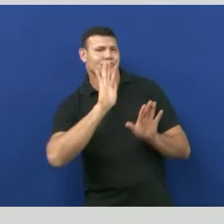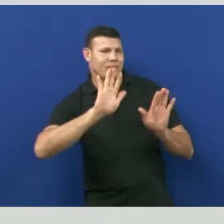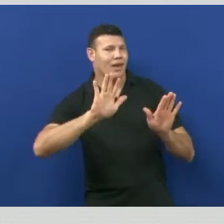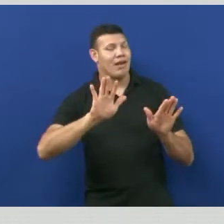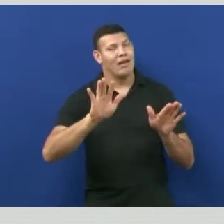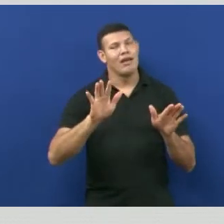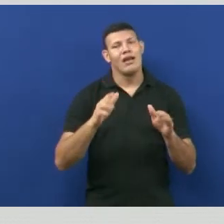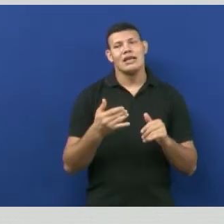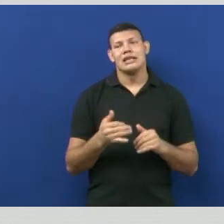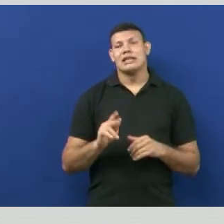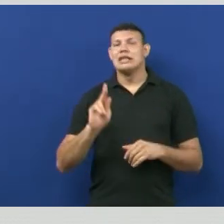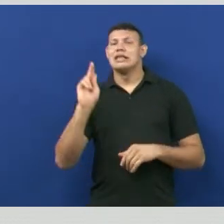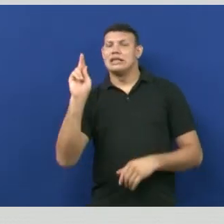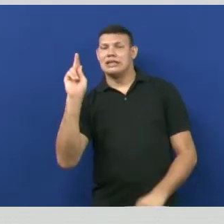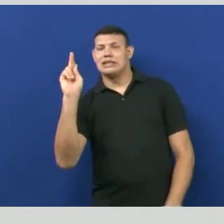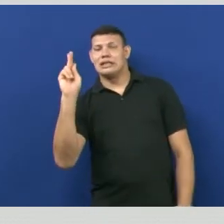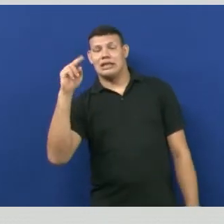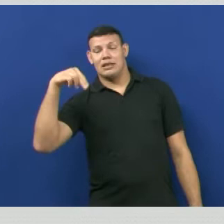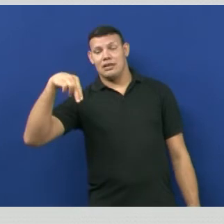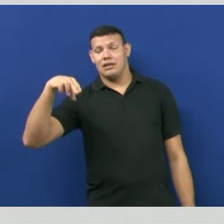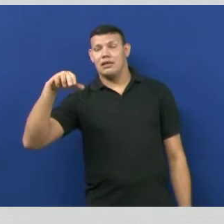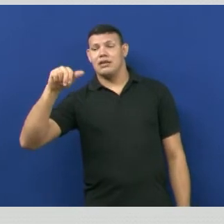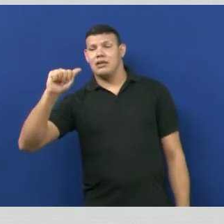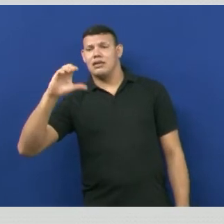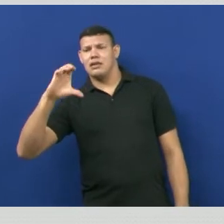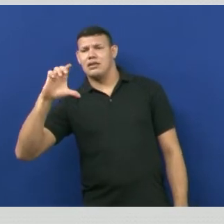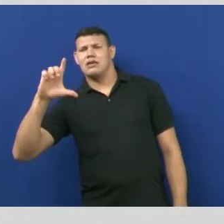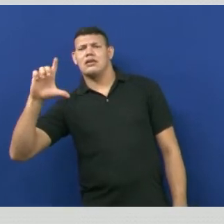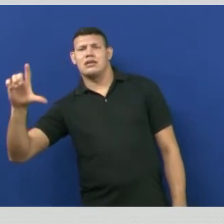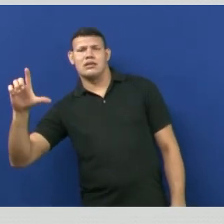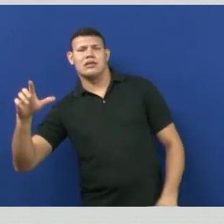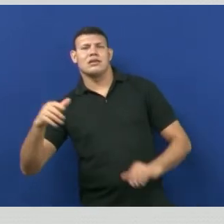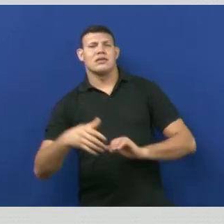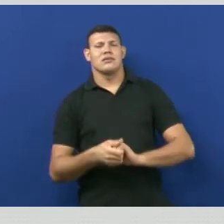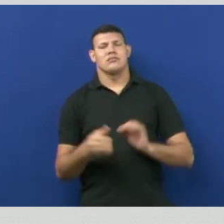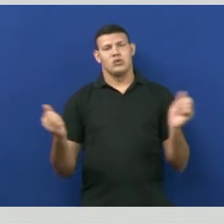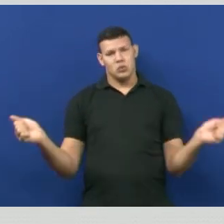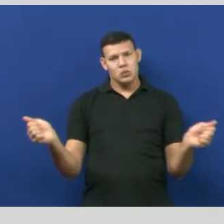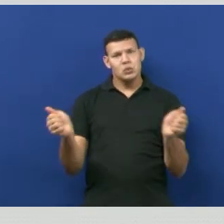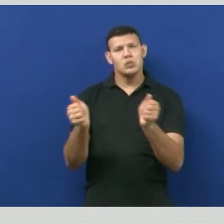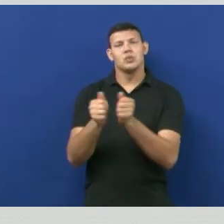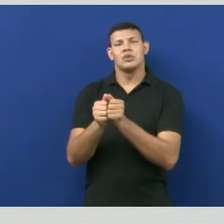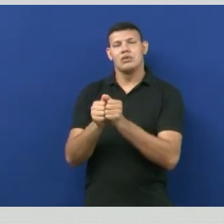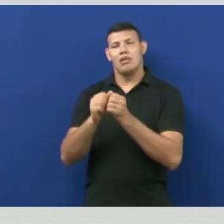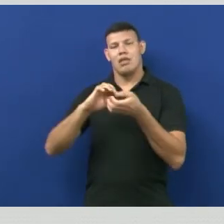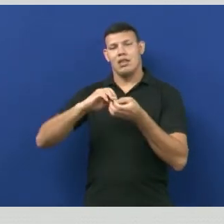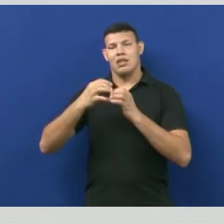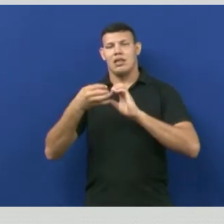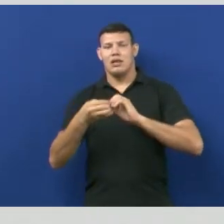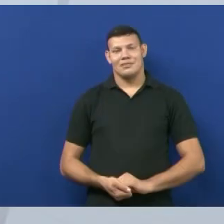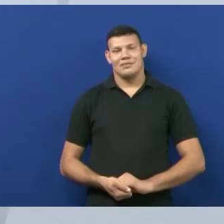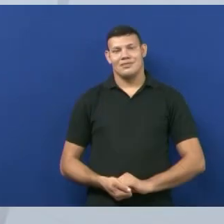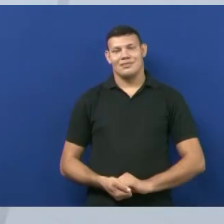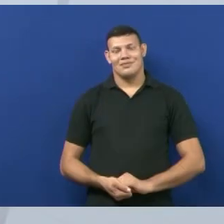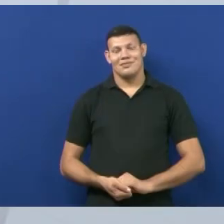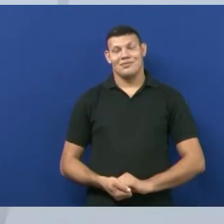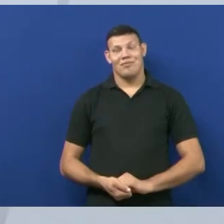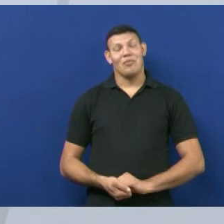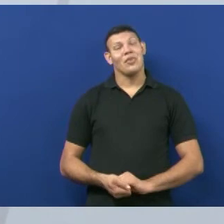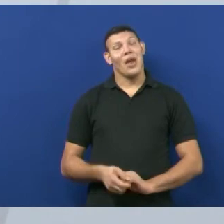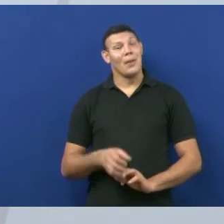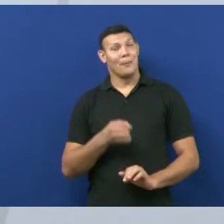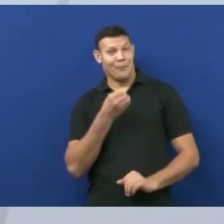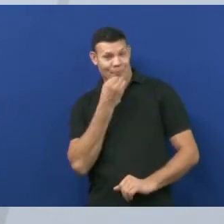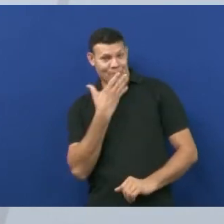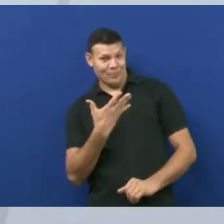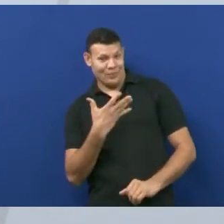hidróxido de sódio, nós temos o Na, que é o sódio. E quando sobra o Na e o Cl, eles formam uma molécula de sal. Então, vamos